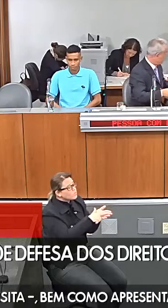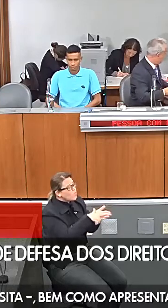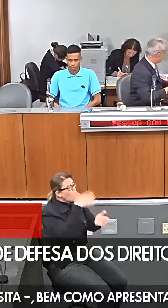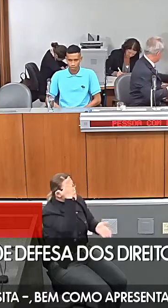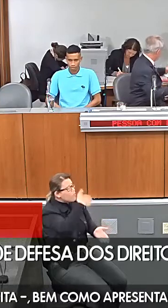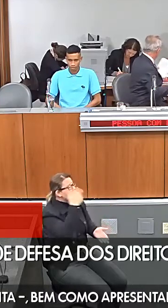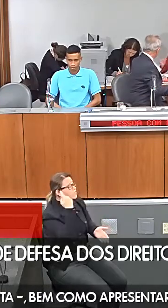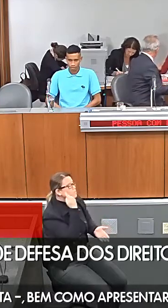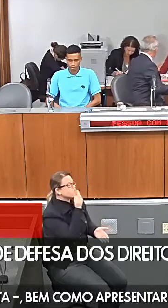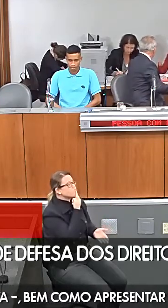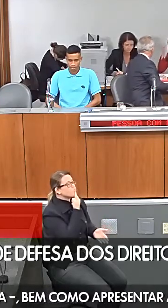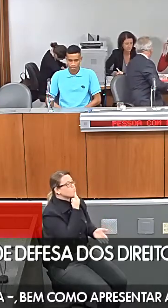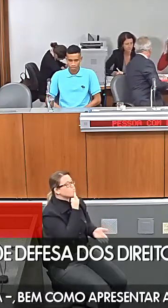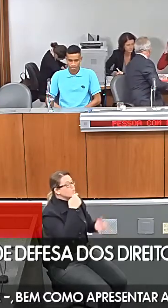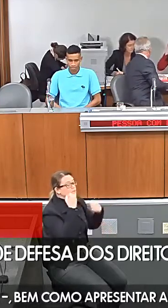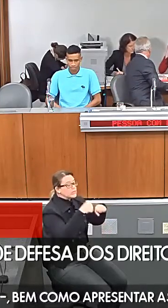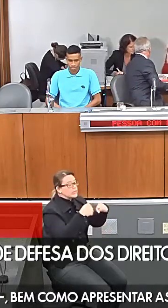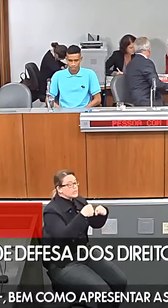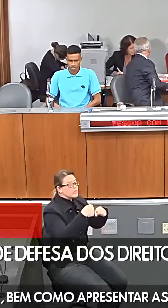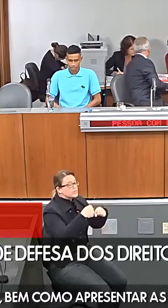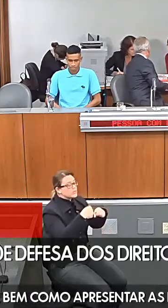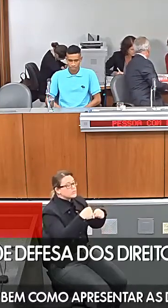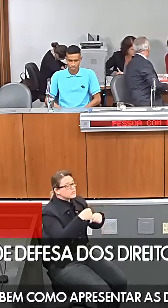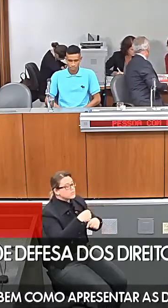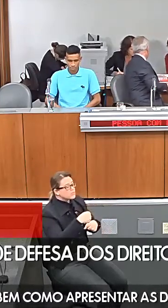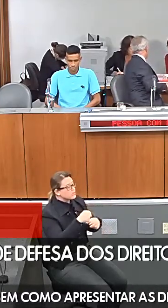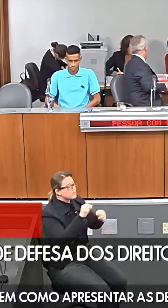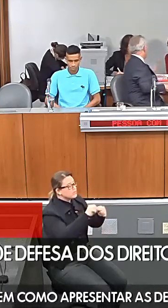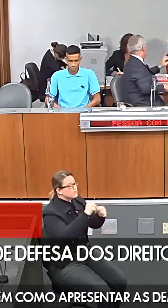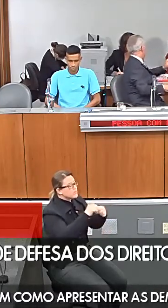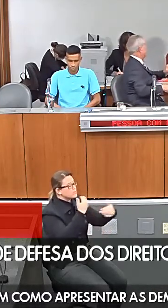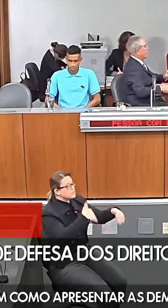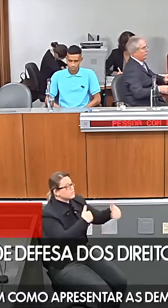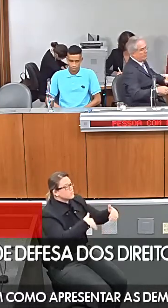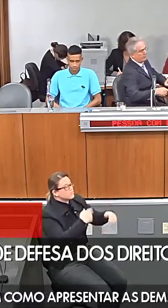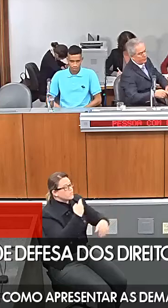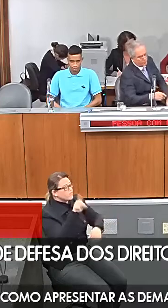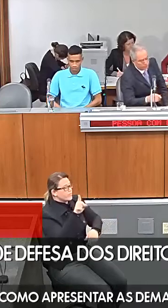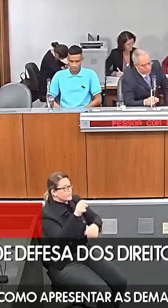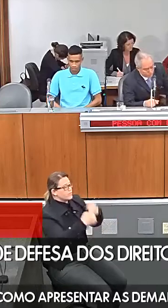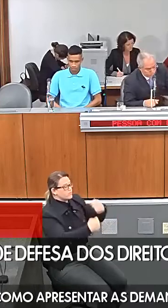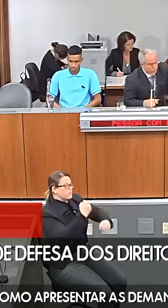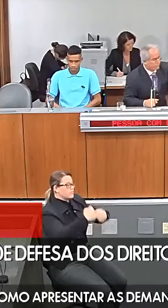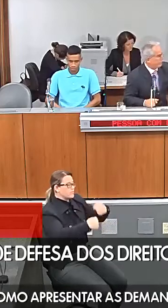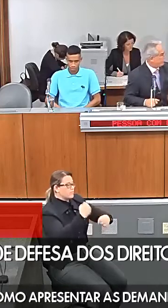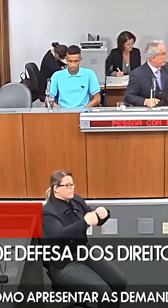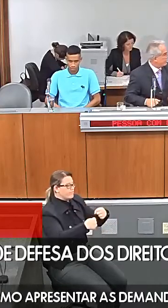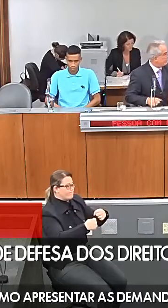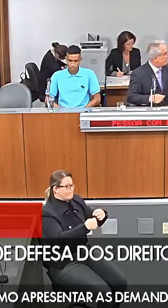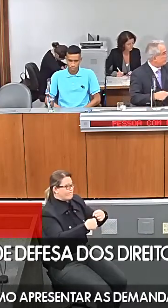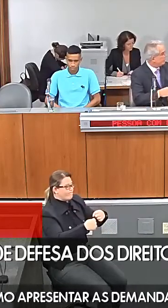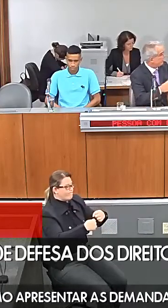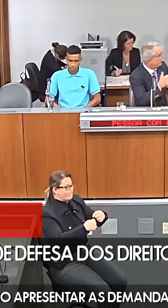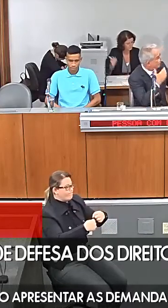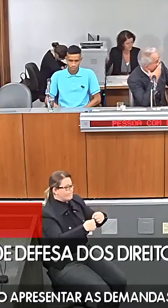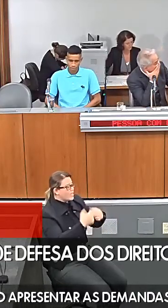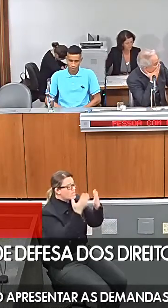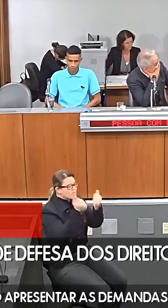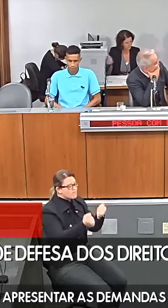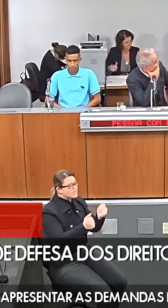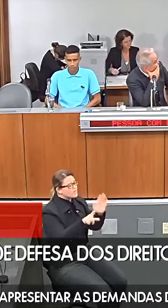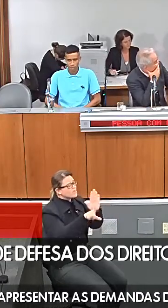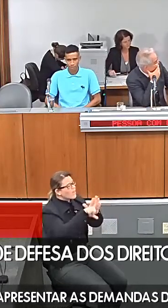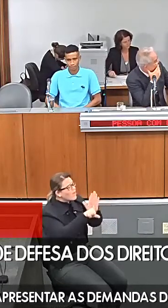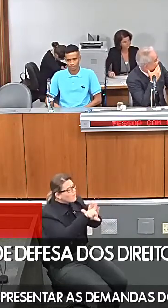precisa desse intérprete. E a gente acha assim que, se é direito, por que não cumprir? E, muitas das vezes,